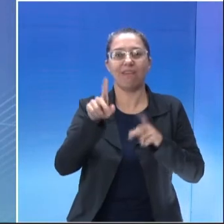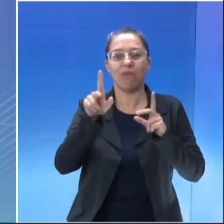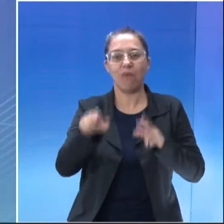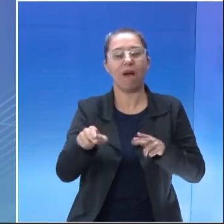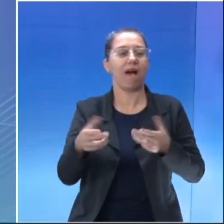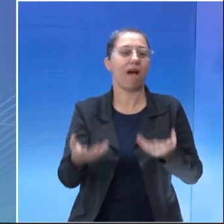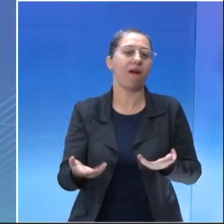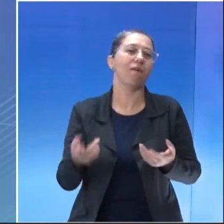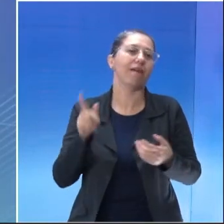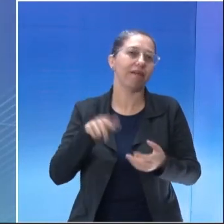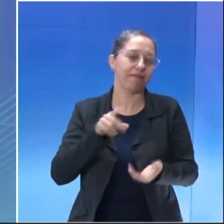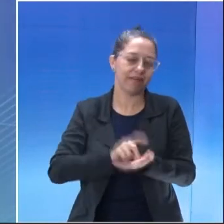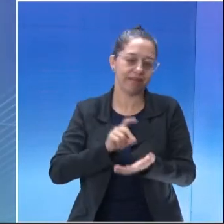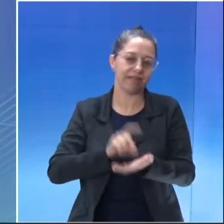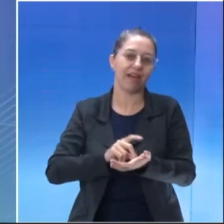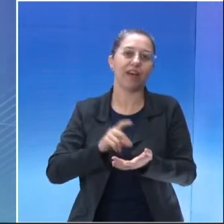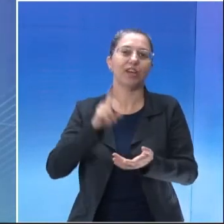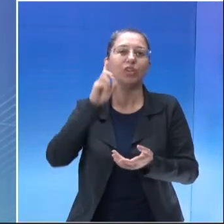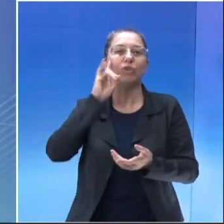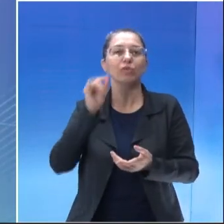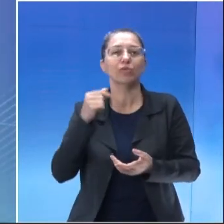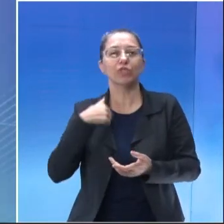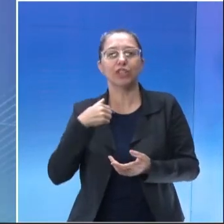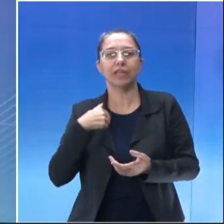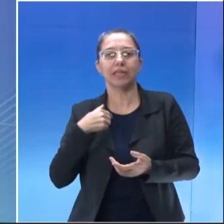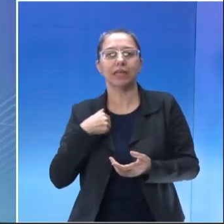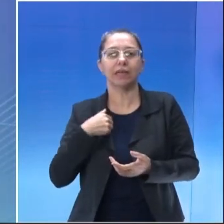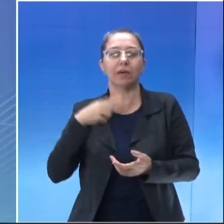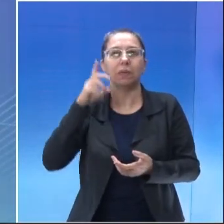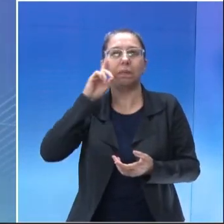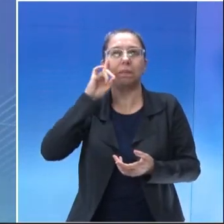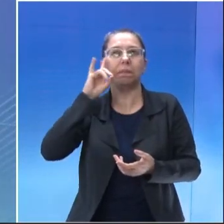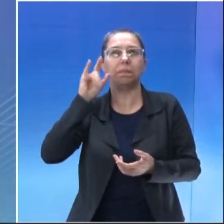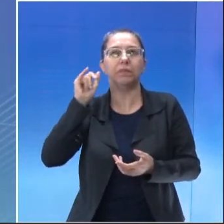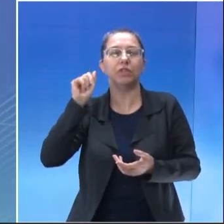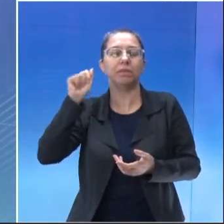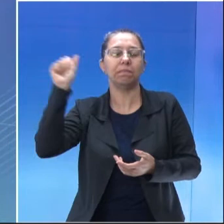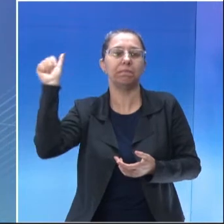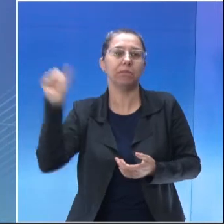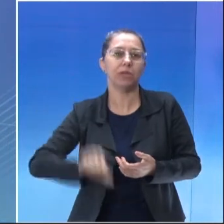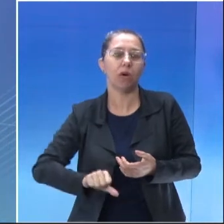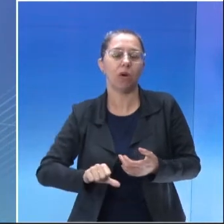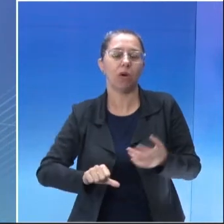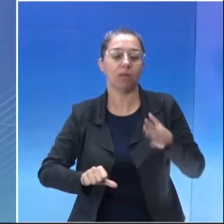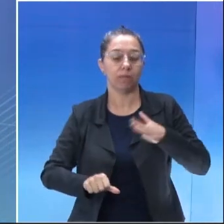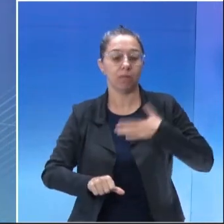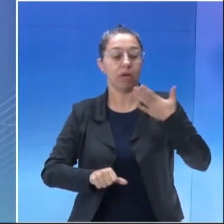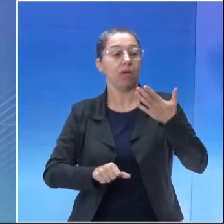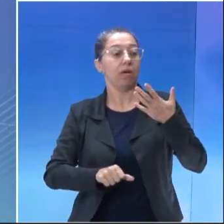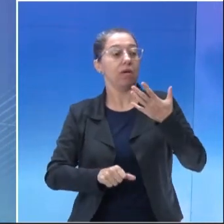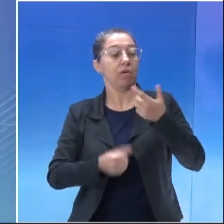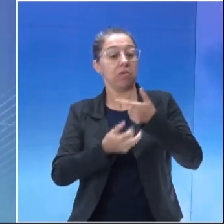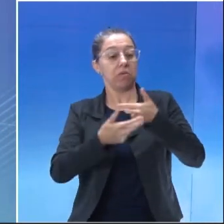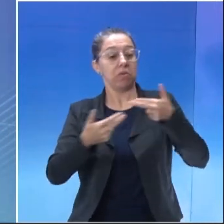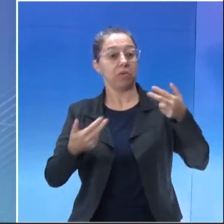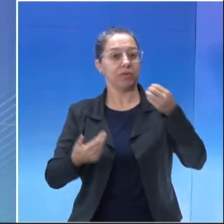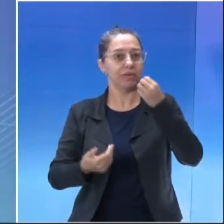fala, nossa, é mesmo, o dia que eu tô com o pior dia, que eu penso que aquele dia vai ser o pior dia da minha vida, chega uma notícia boa para alegar,